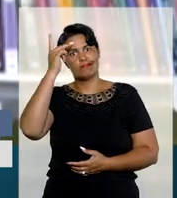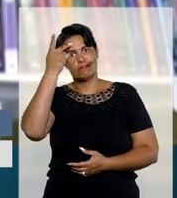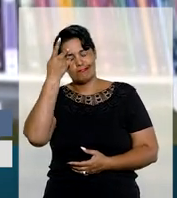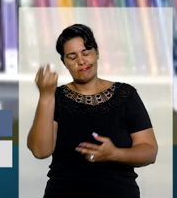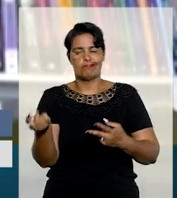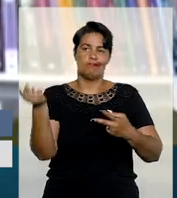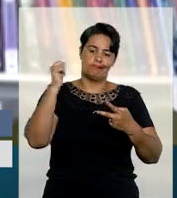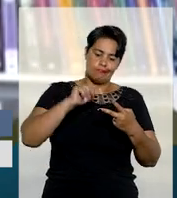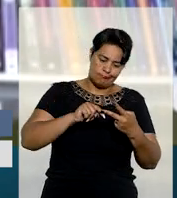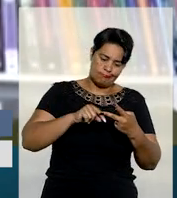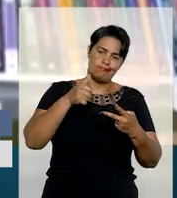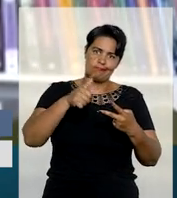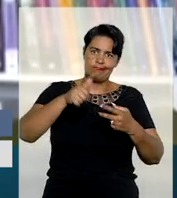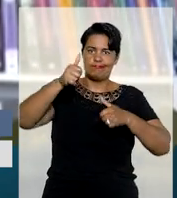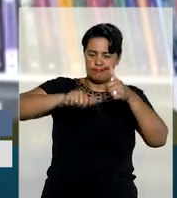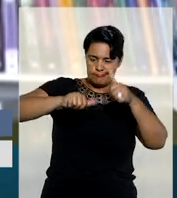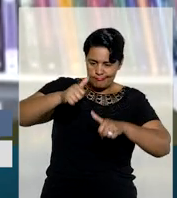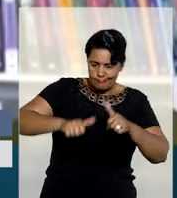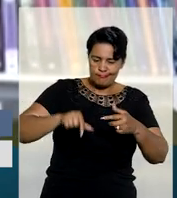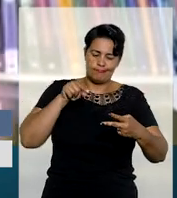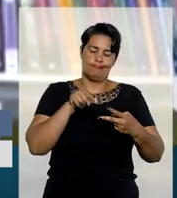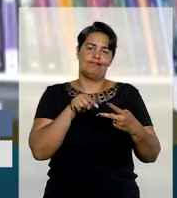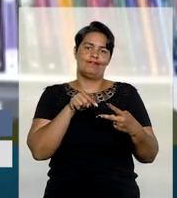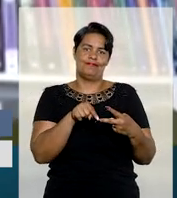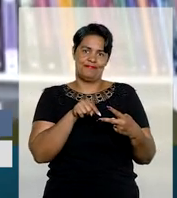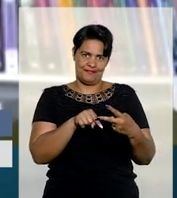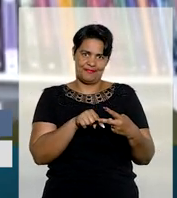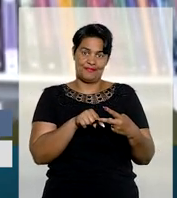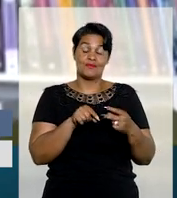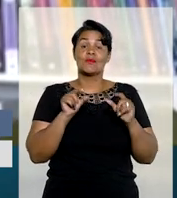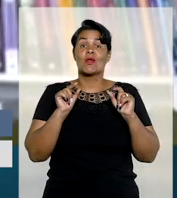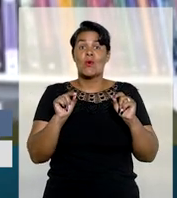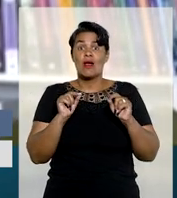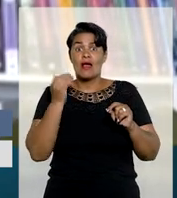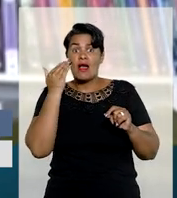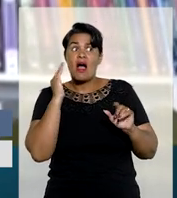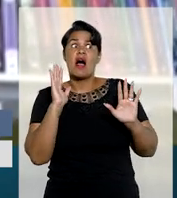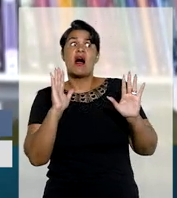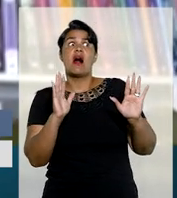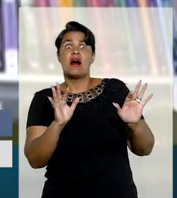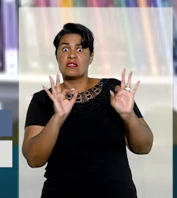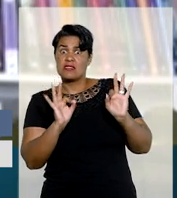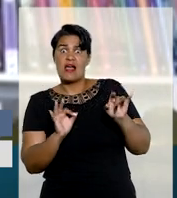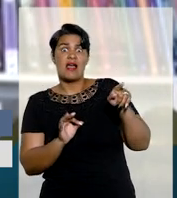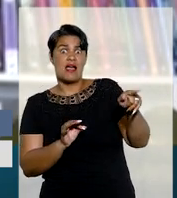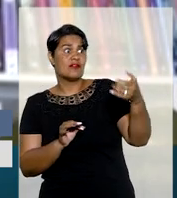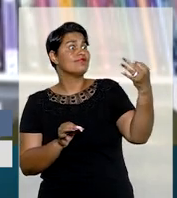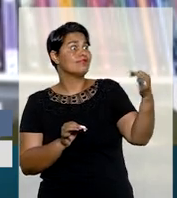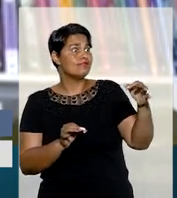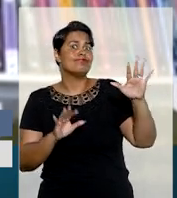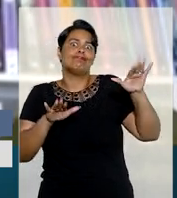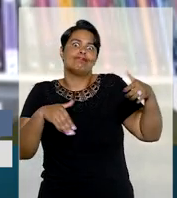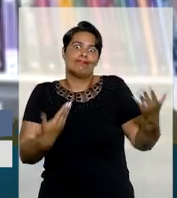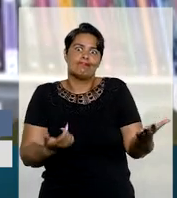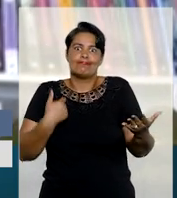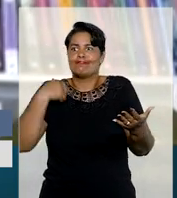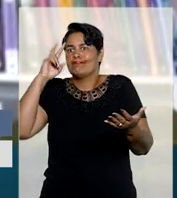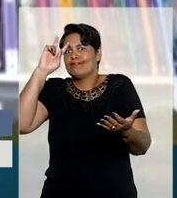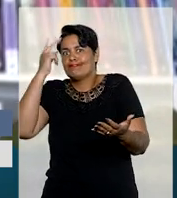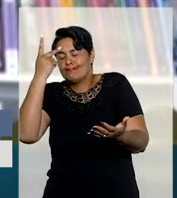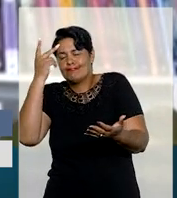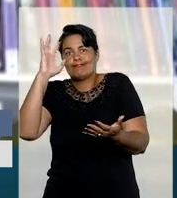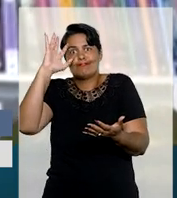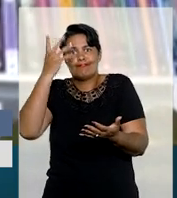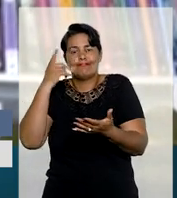a omissão, analisar o fundamento esquecido. E ao analisar o fundamento esquecido, entender que a parte tem razão, o que vai gerar